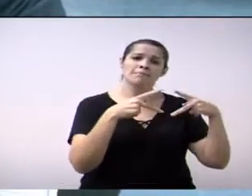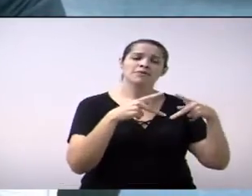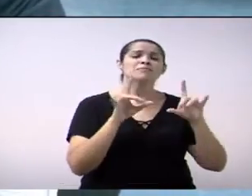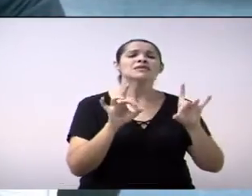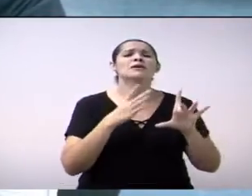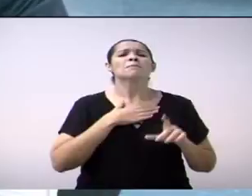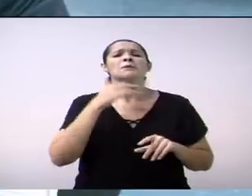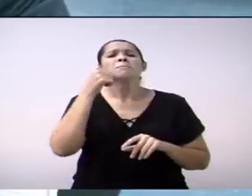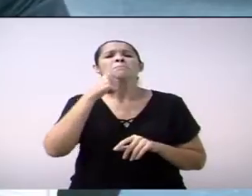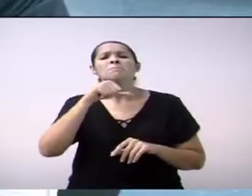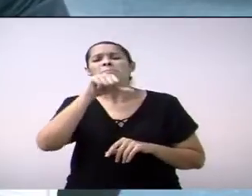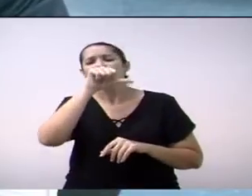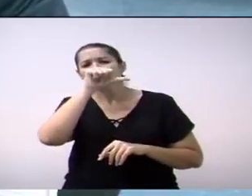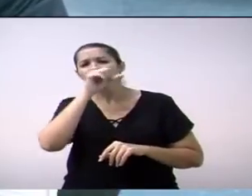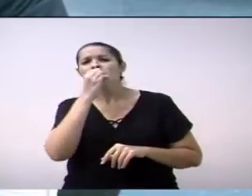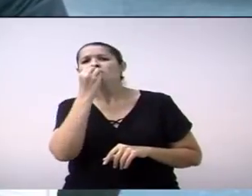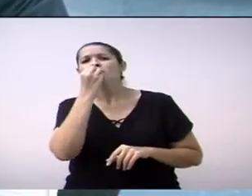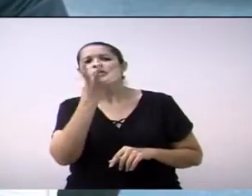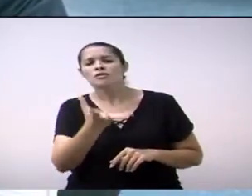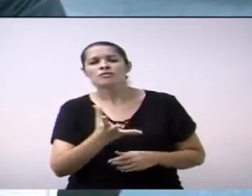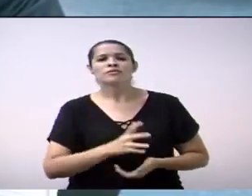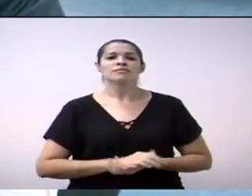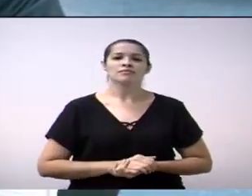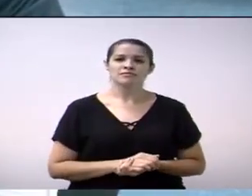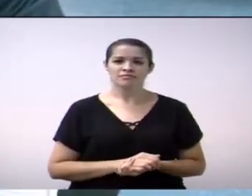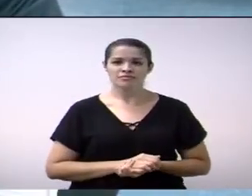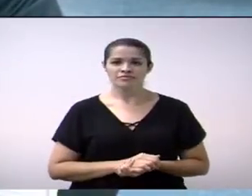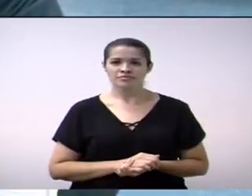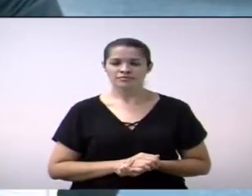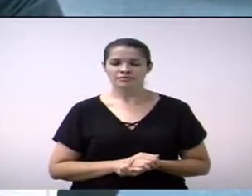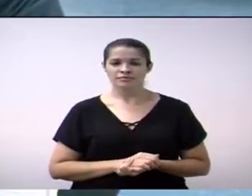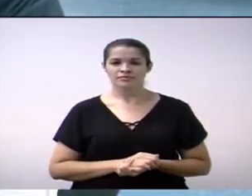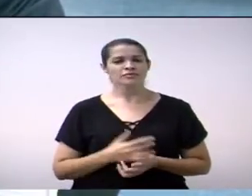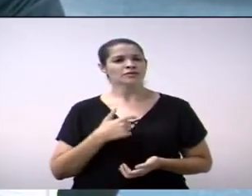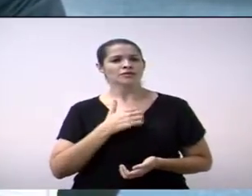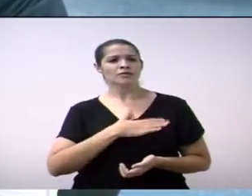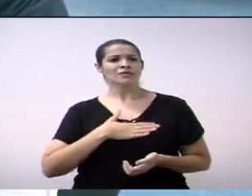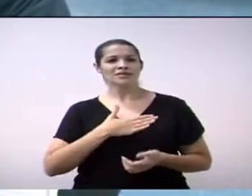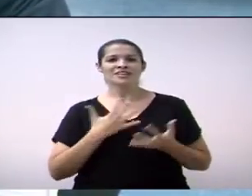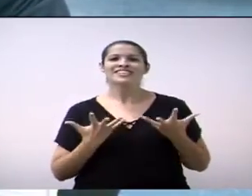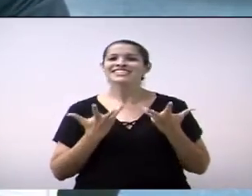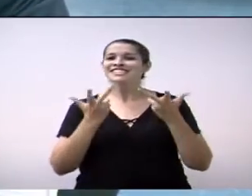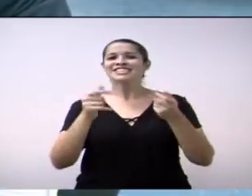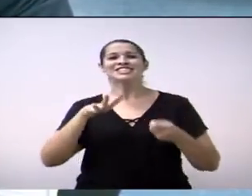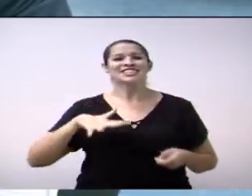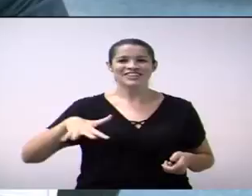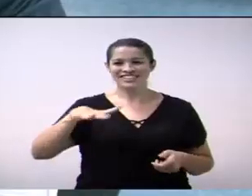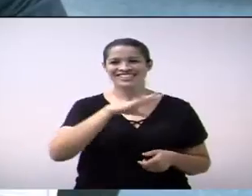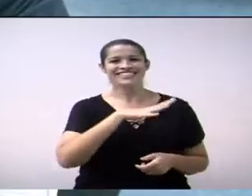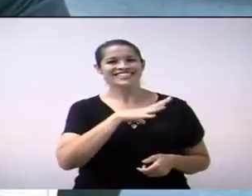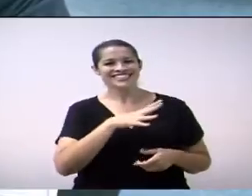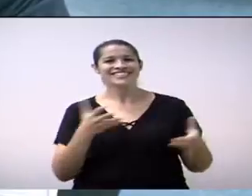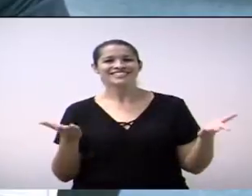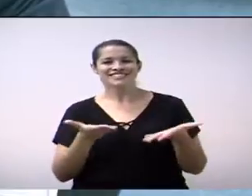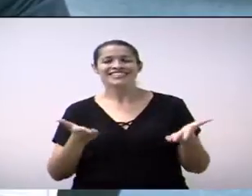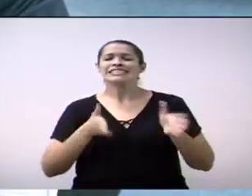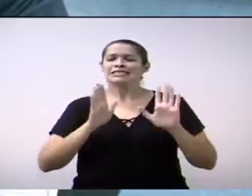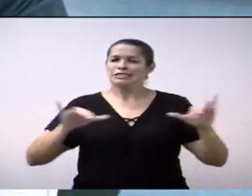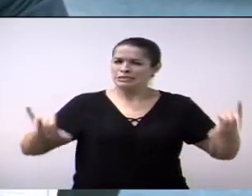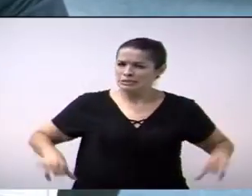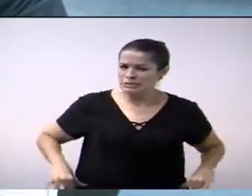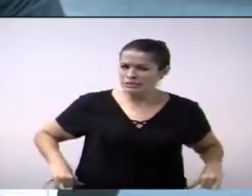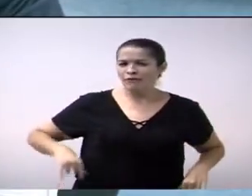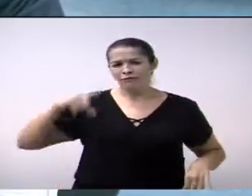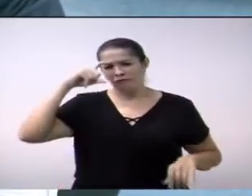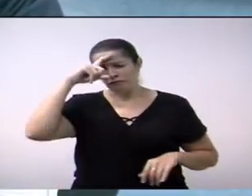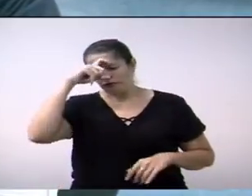Maria das Graças, a qual homenageio a todas as mulheres da nossa cidade, que superam todas as dificuldades do passado